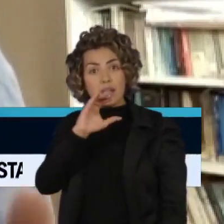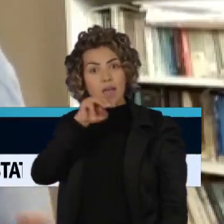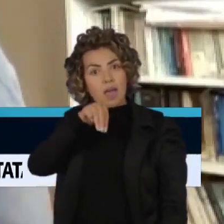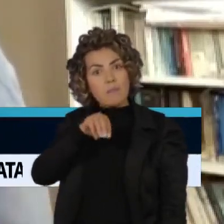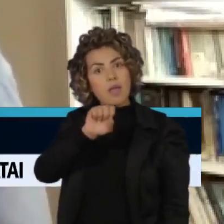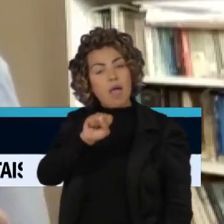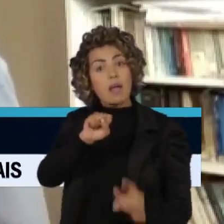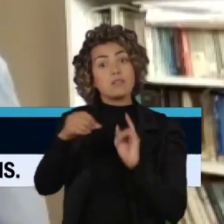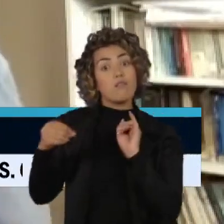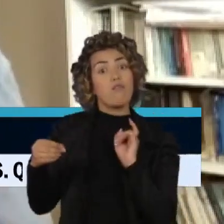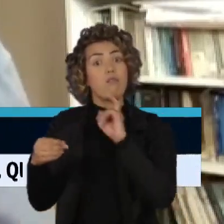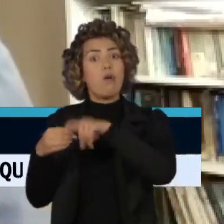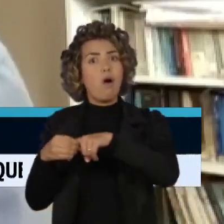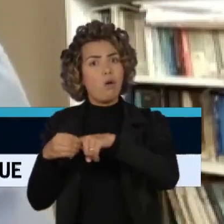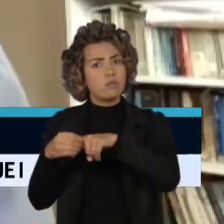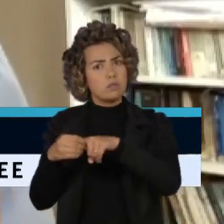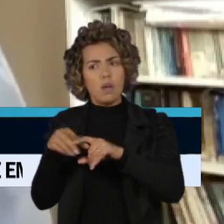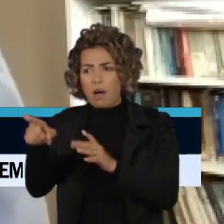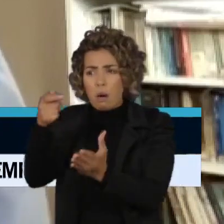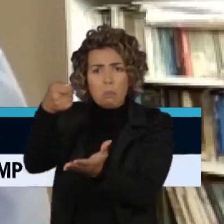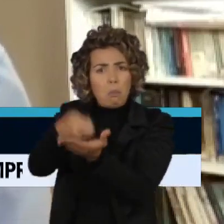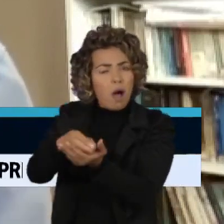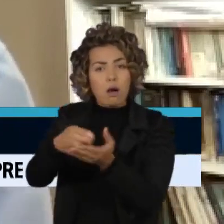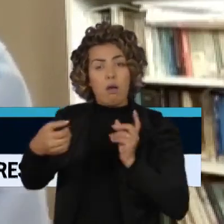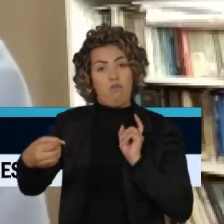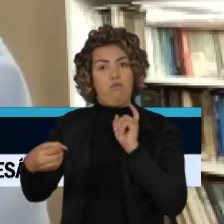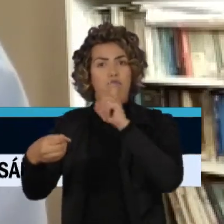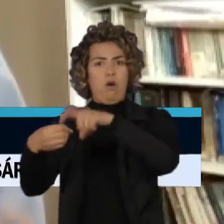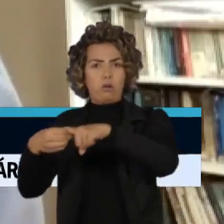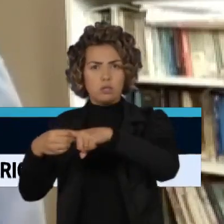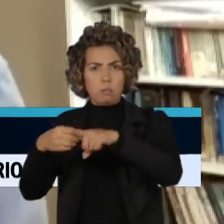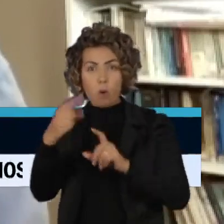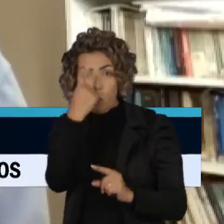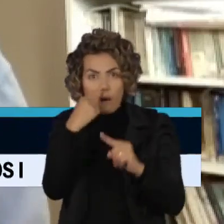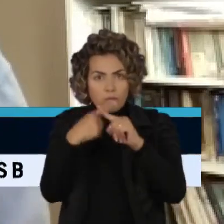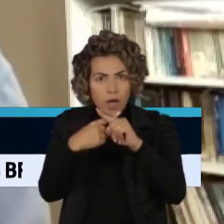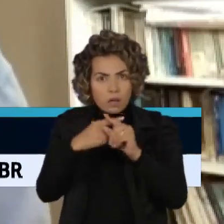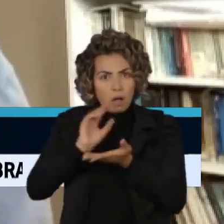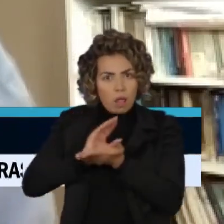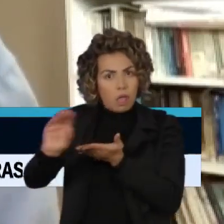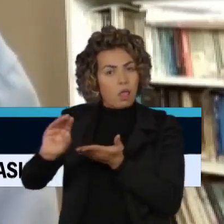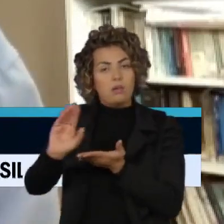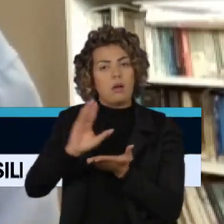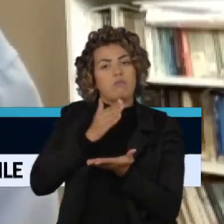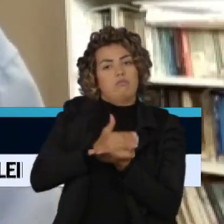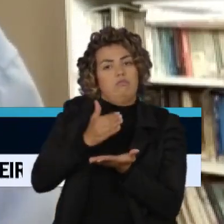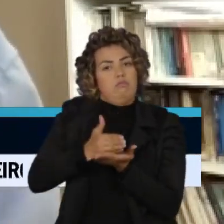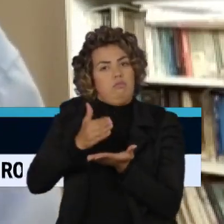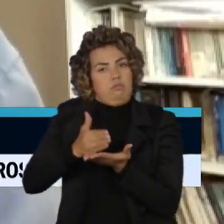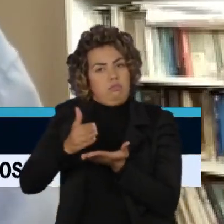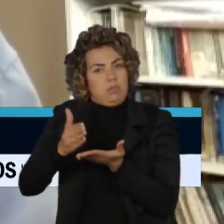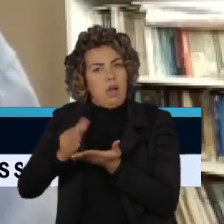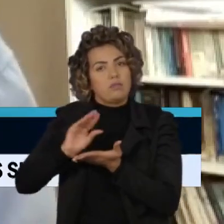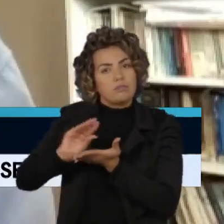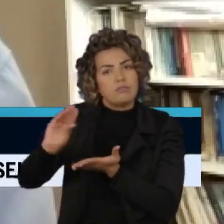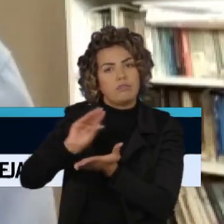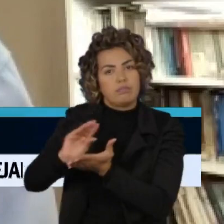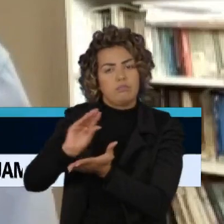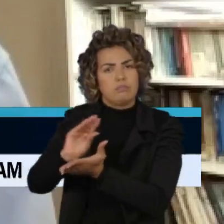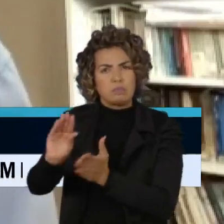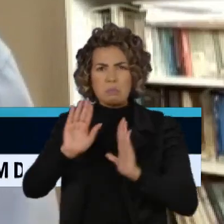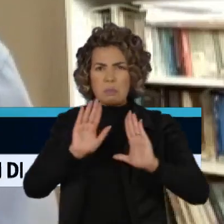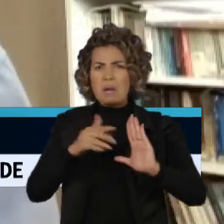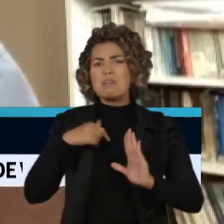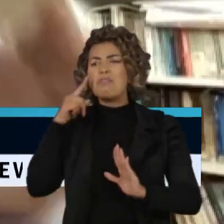devolver o SMS para as pessoas em parcelas Qual foi a opção do governo do Rio Grande do Sul eu não vou tentar descobrir quanto